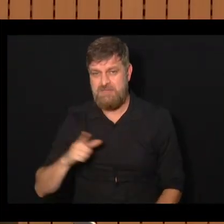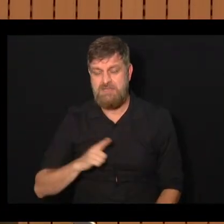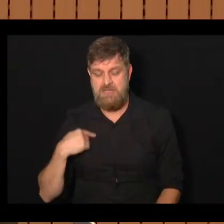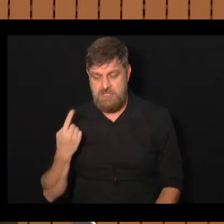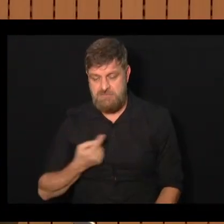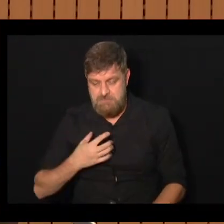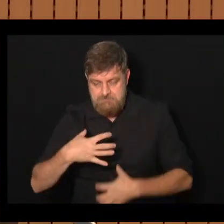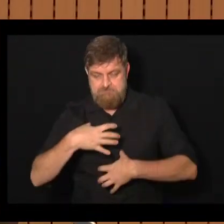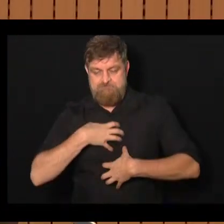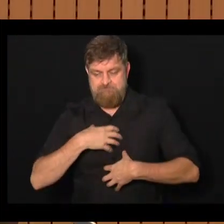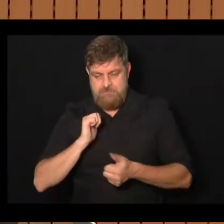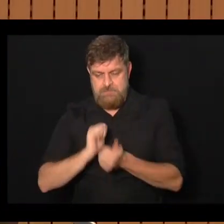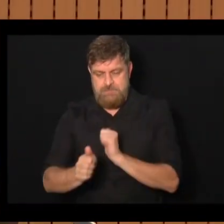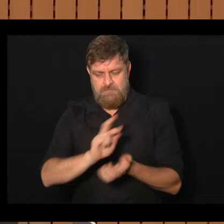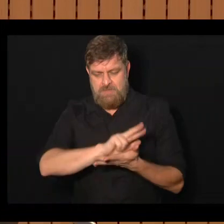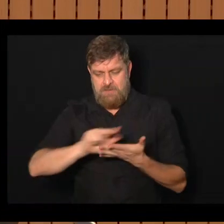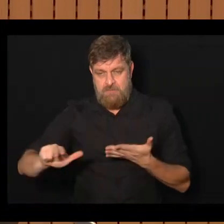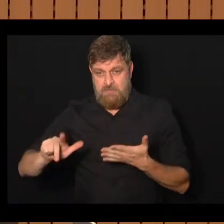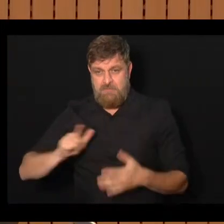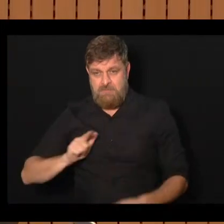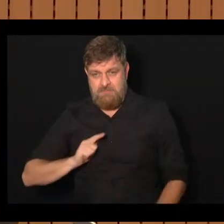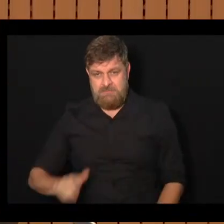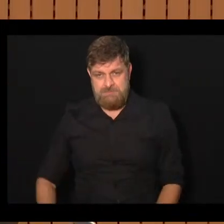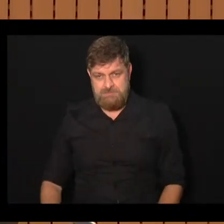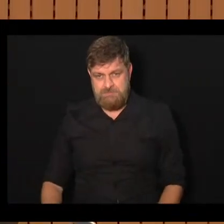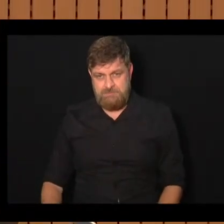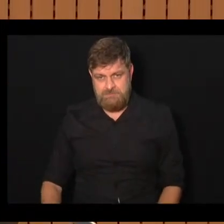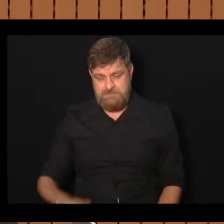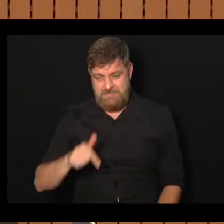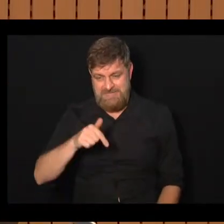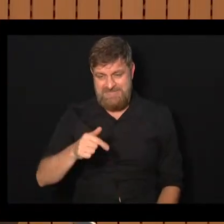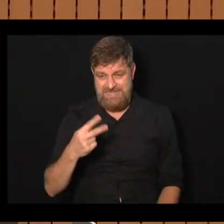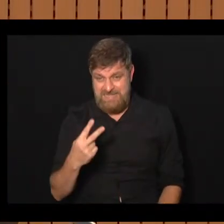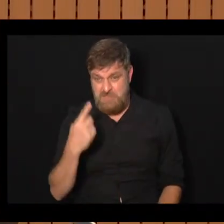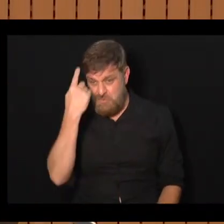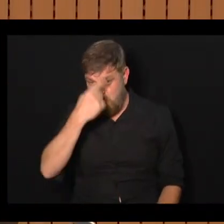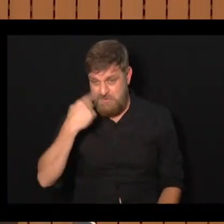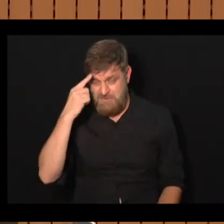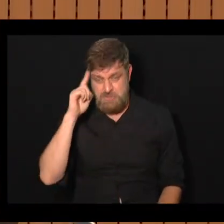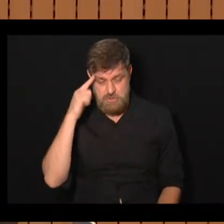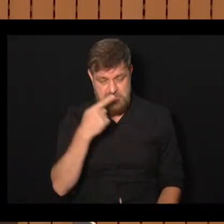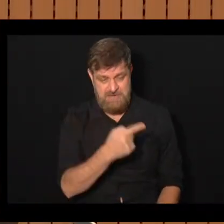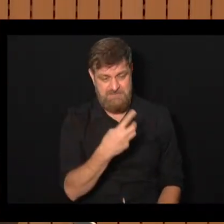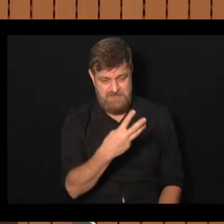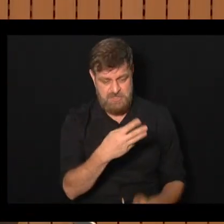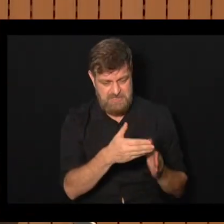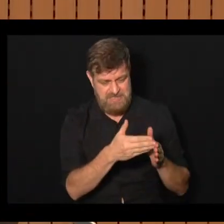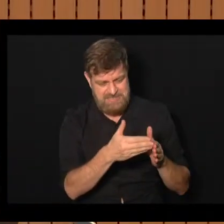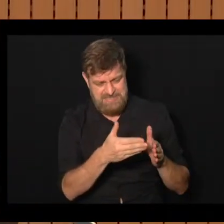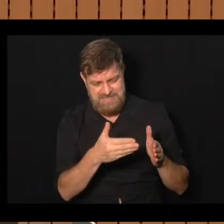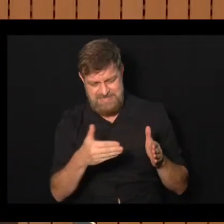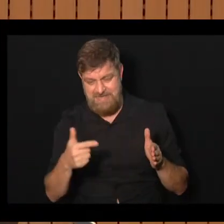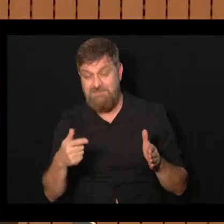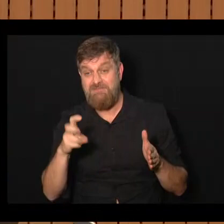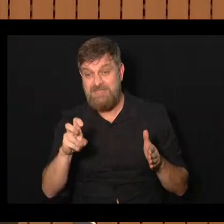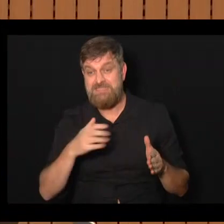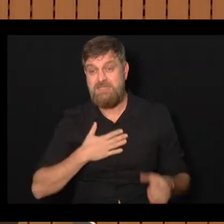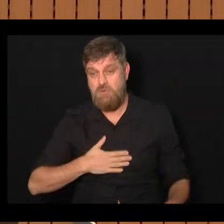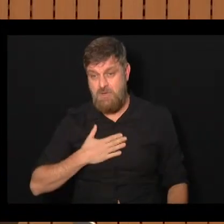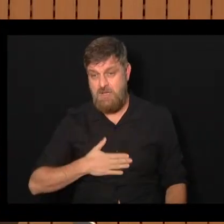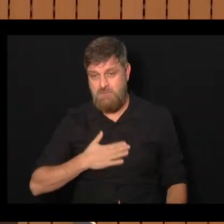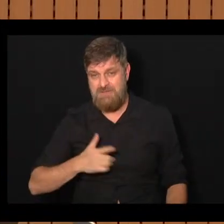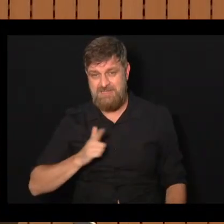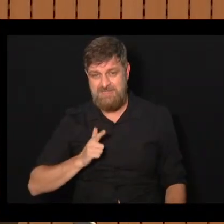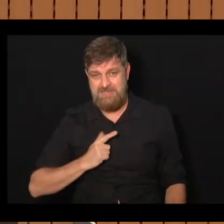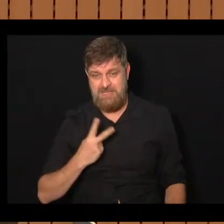respirar esportes por 72 horas ininterruptas. Nos dias 23, 24, 25 de agosto, serão